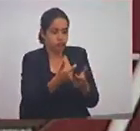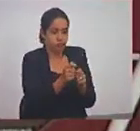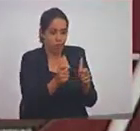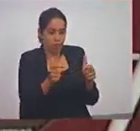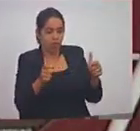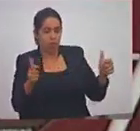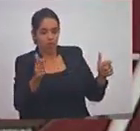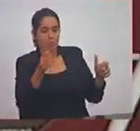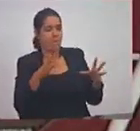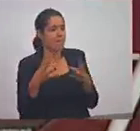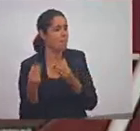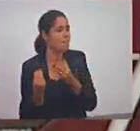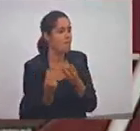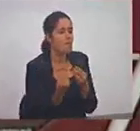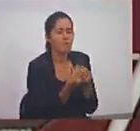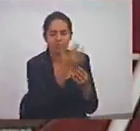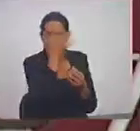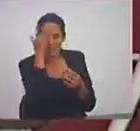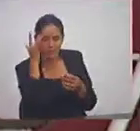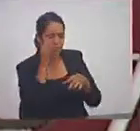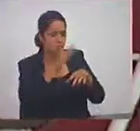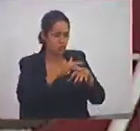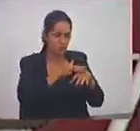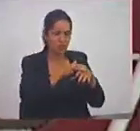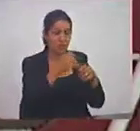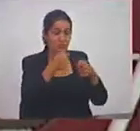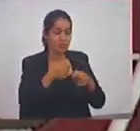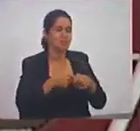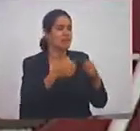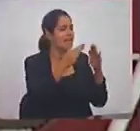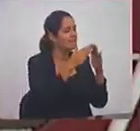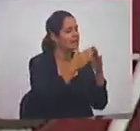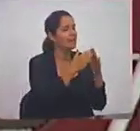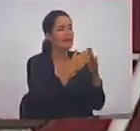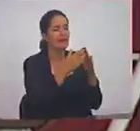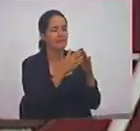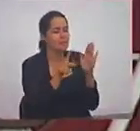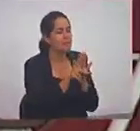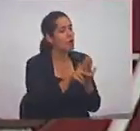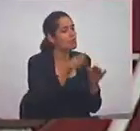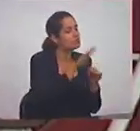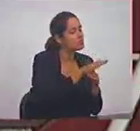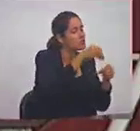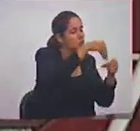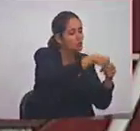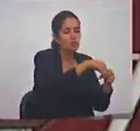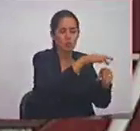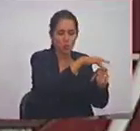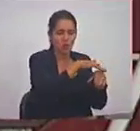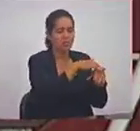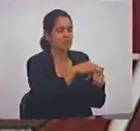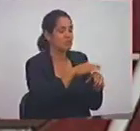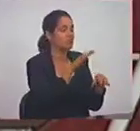significativamente, houve a necessidade da instalação de uma casa de apoio a esses pacientes, pois muitos não possuíam